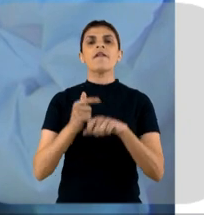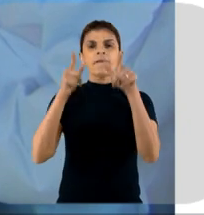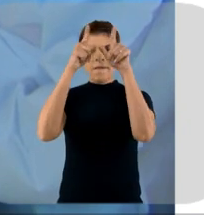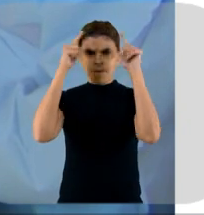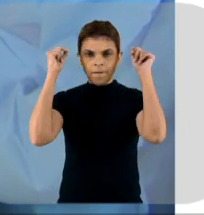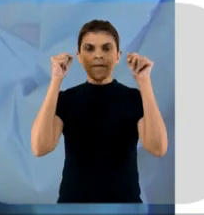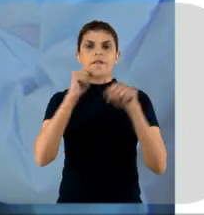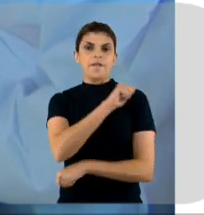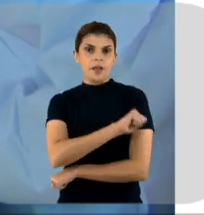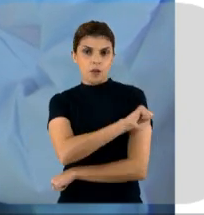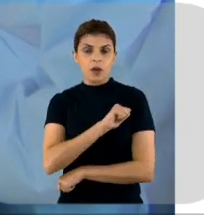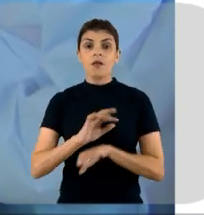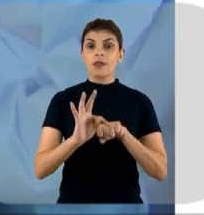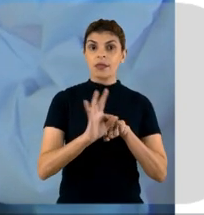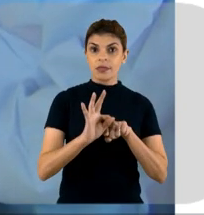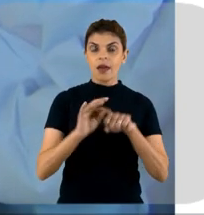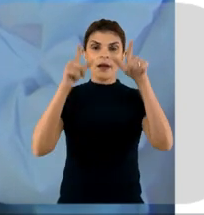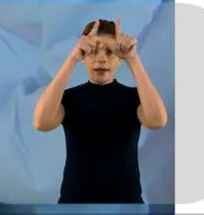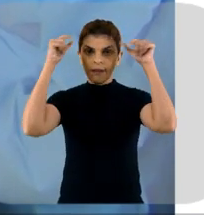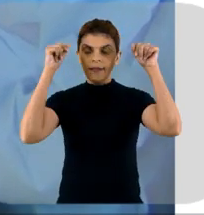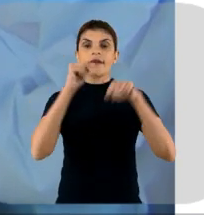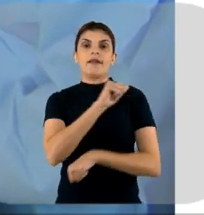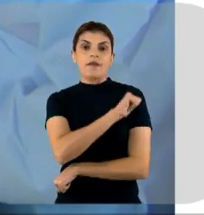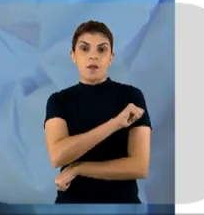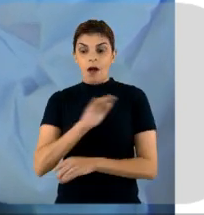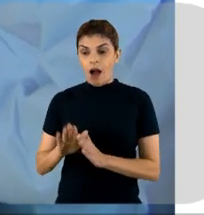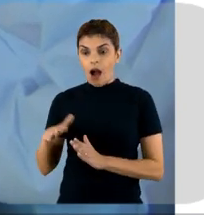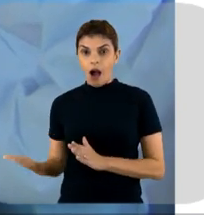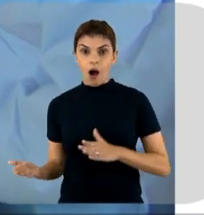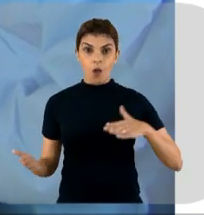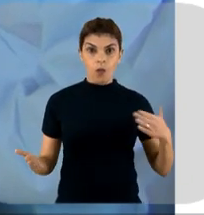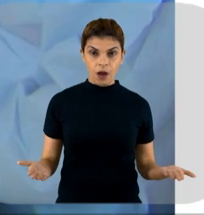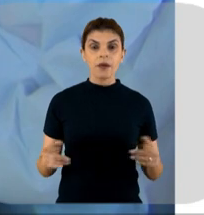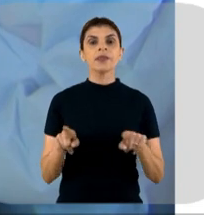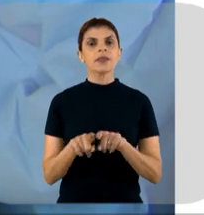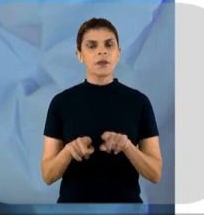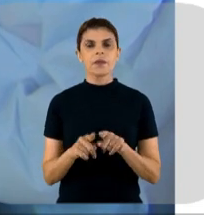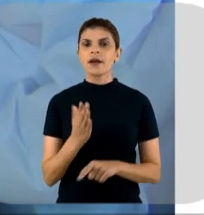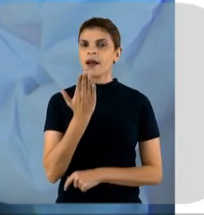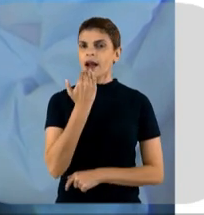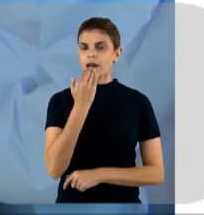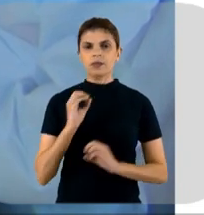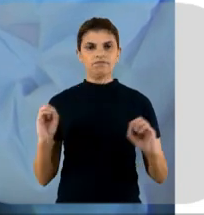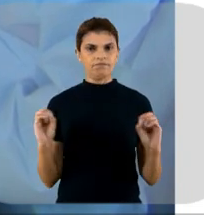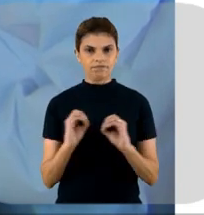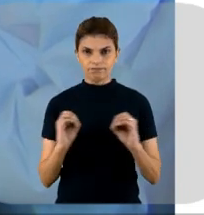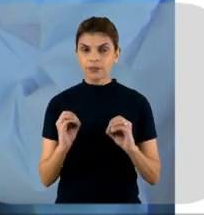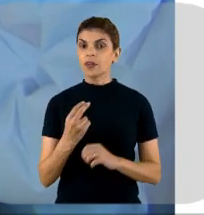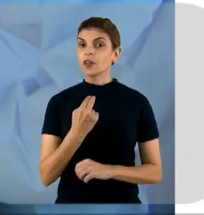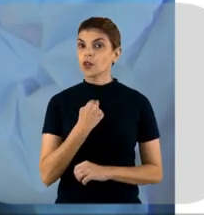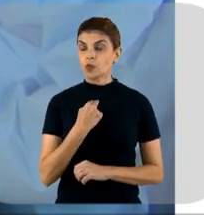enfermagem, ao lado do paciente. Nós devemos, então, zerar a dieta, preferencialmente 2 horas antes